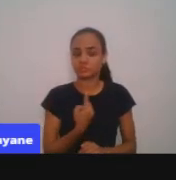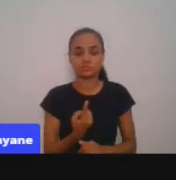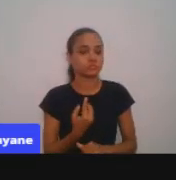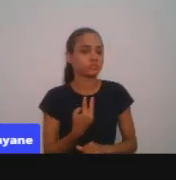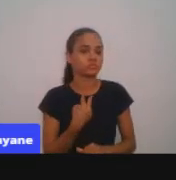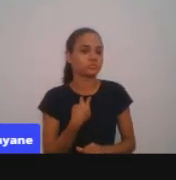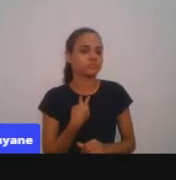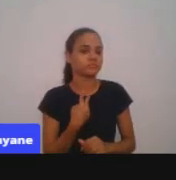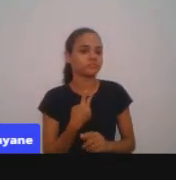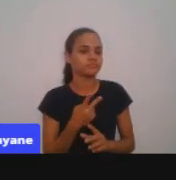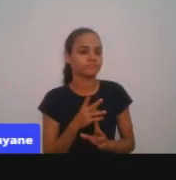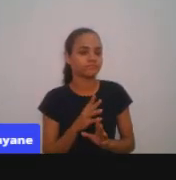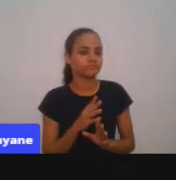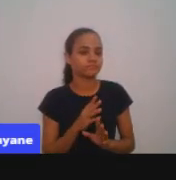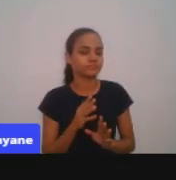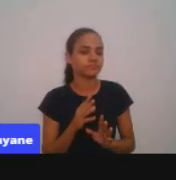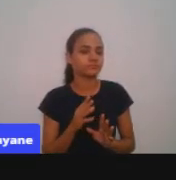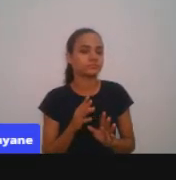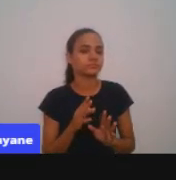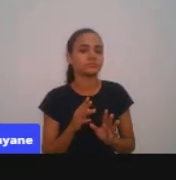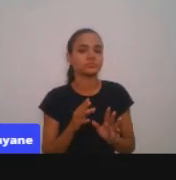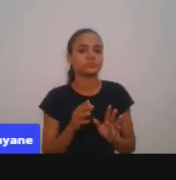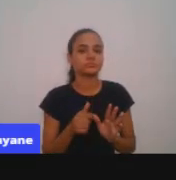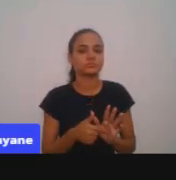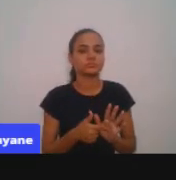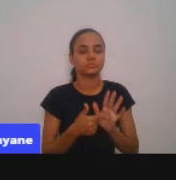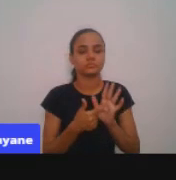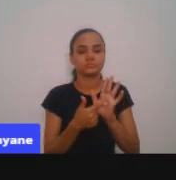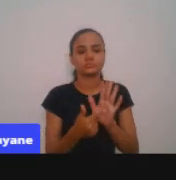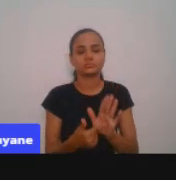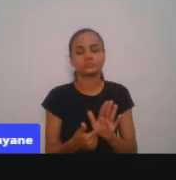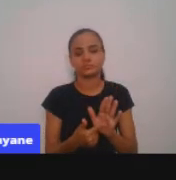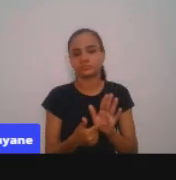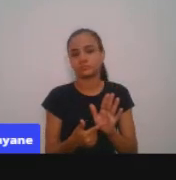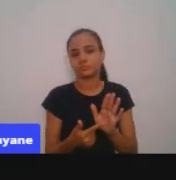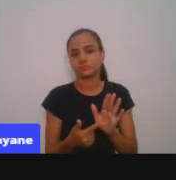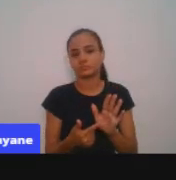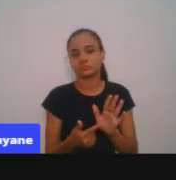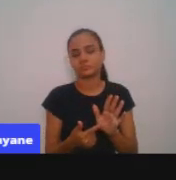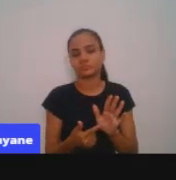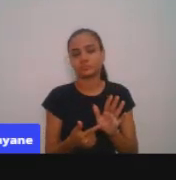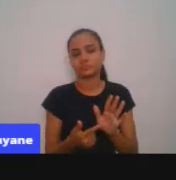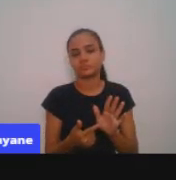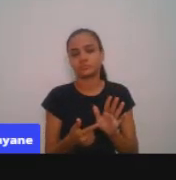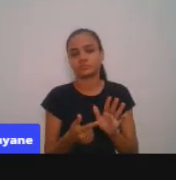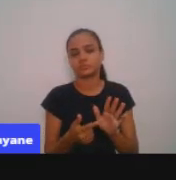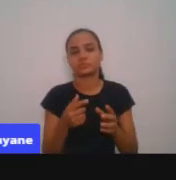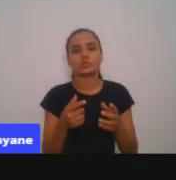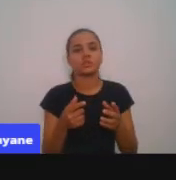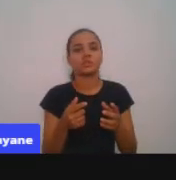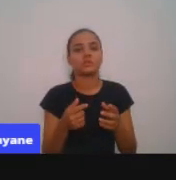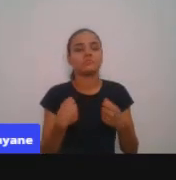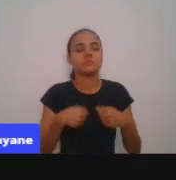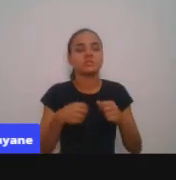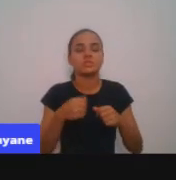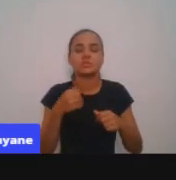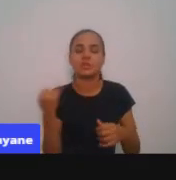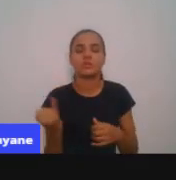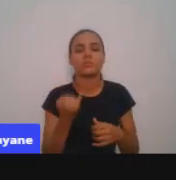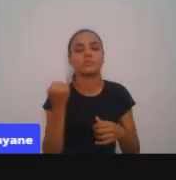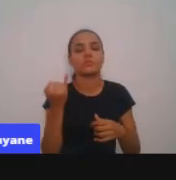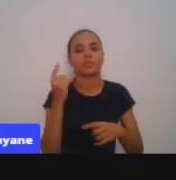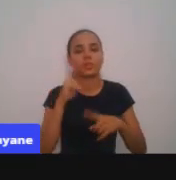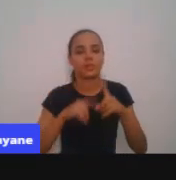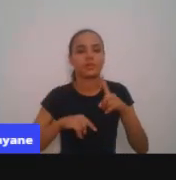registro feito pela criança por si só não pode ser considerado como atividade principal em nenhuma das faixas